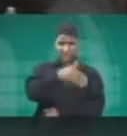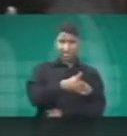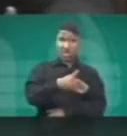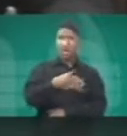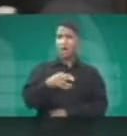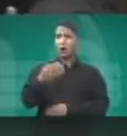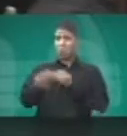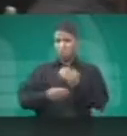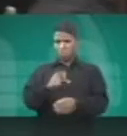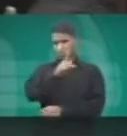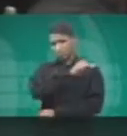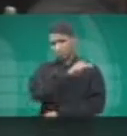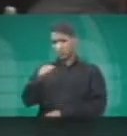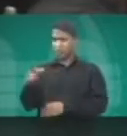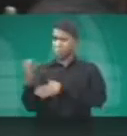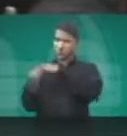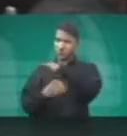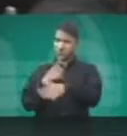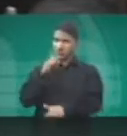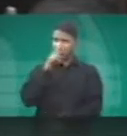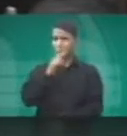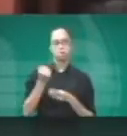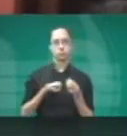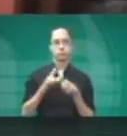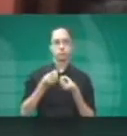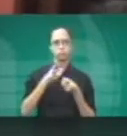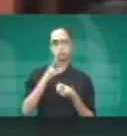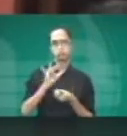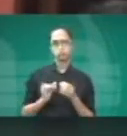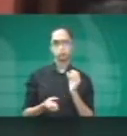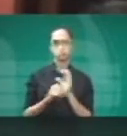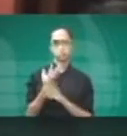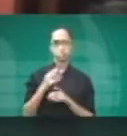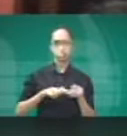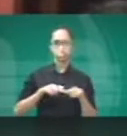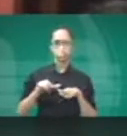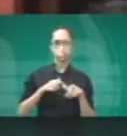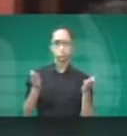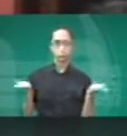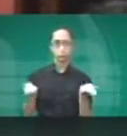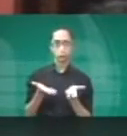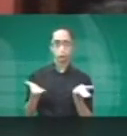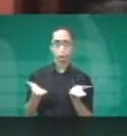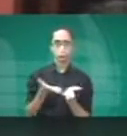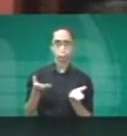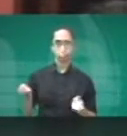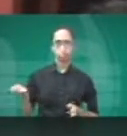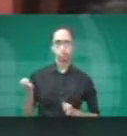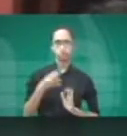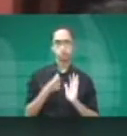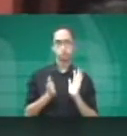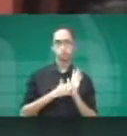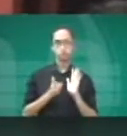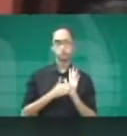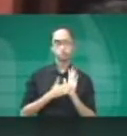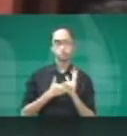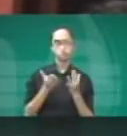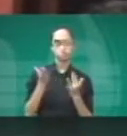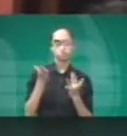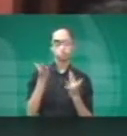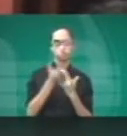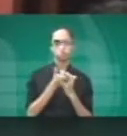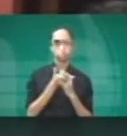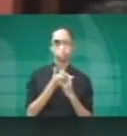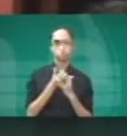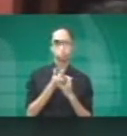na administração da Agespisa. Com essa reapresentação da proposta de subdelegação, eu estou vendo